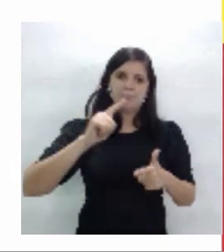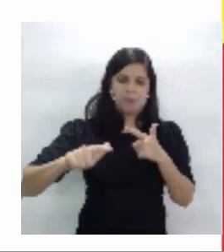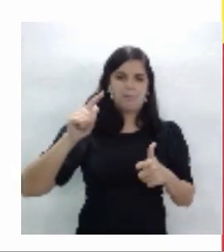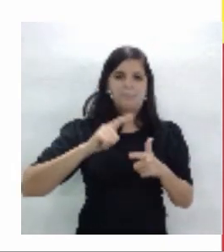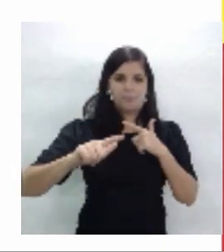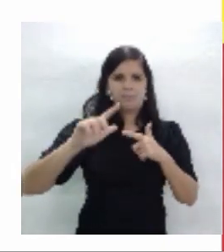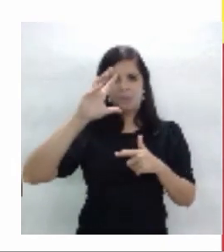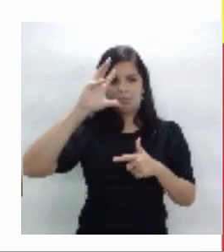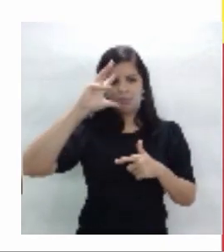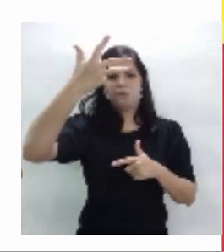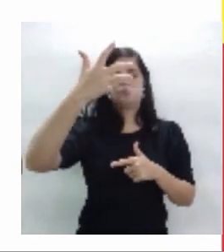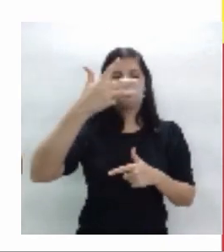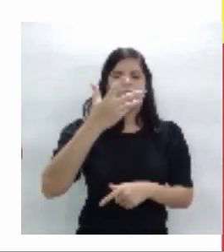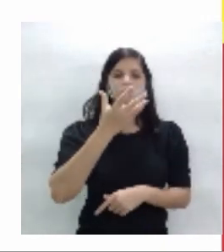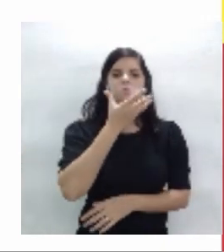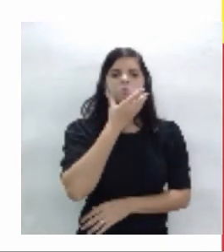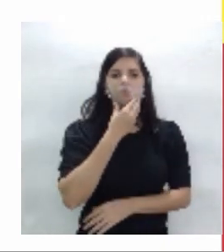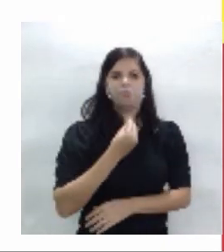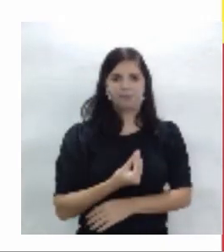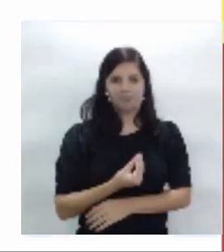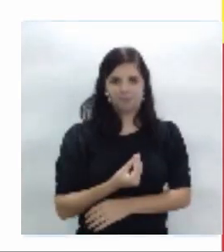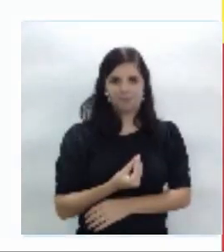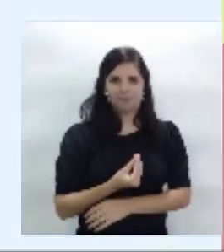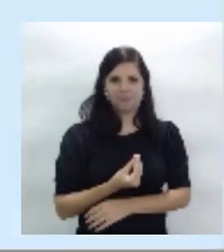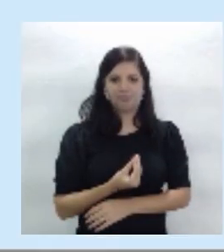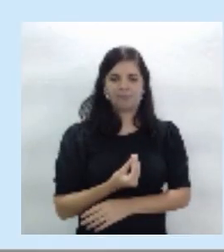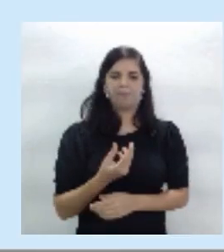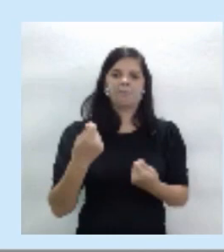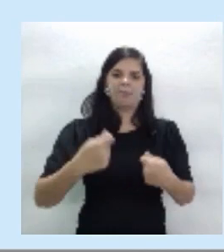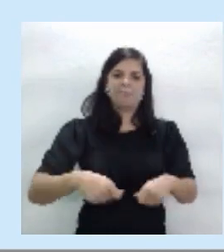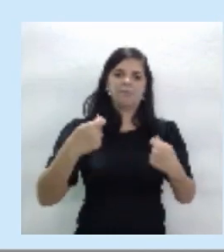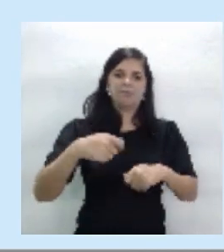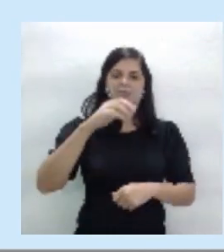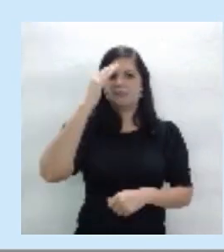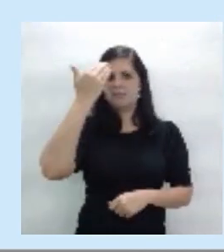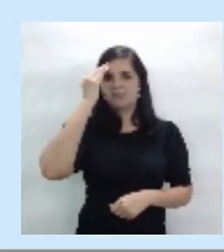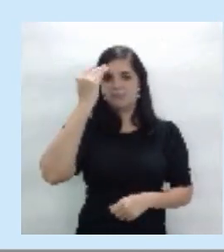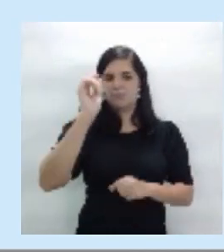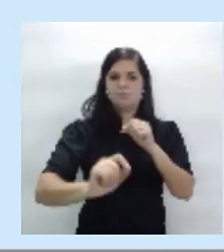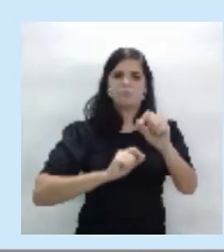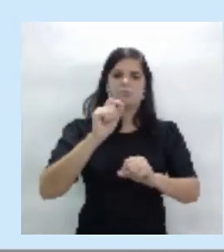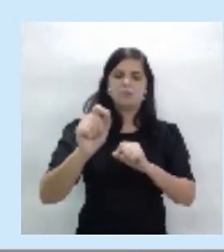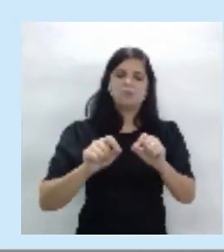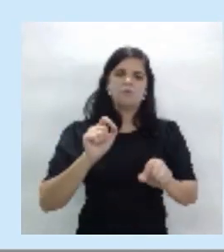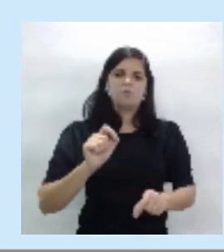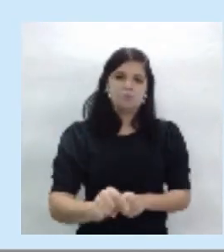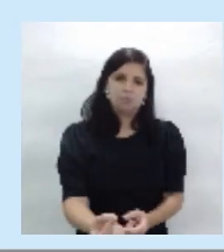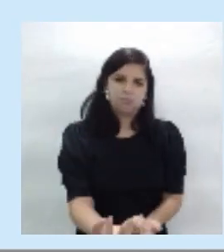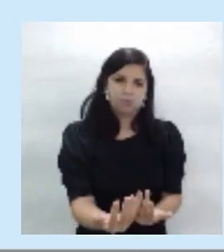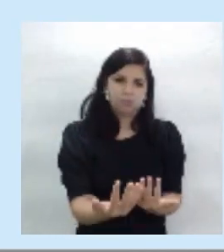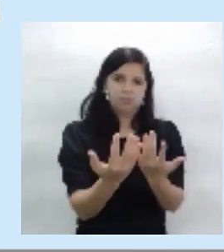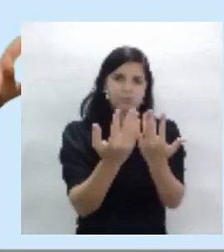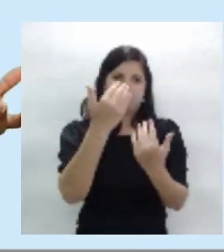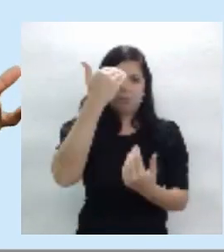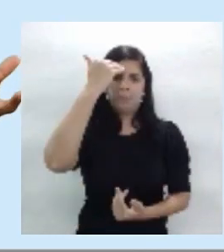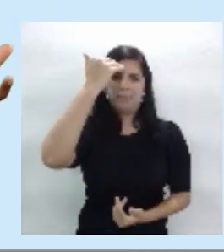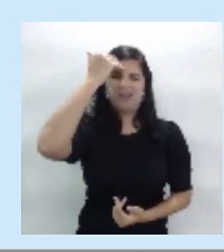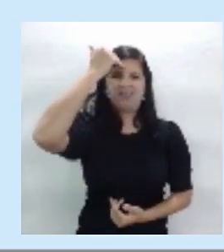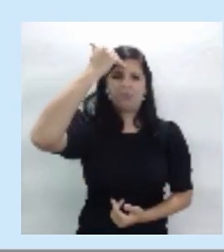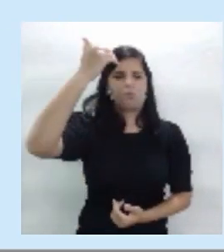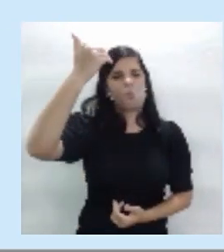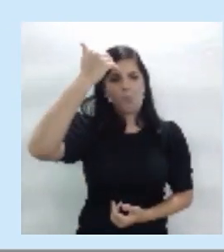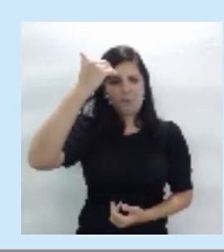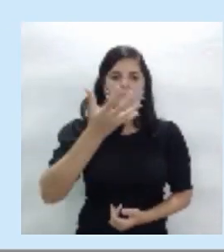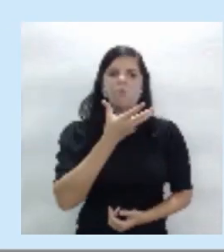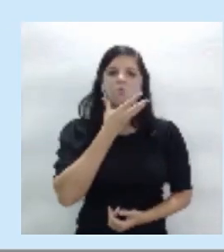causados pelo homem, tá? Olha para mim, gente. A gente tem que entender que as queimadas são causadas pelos homens,